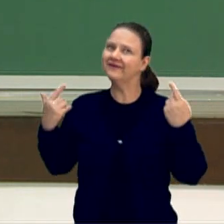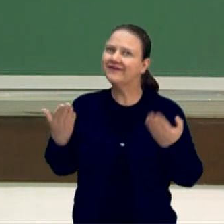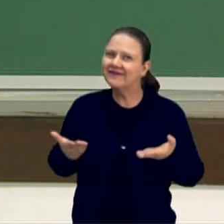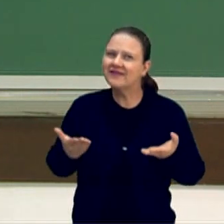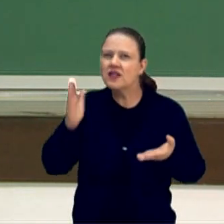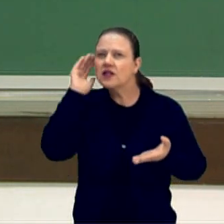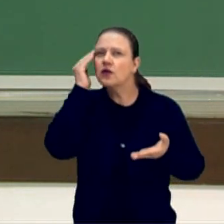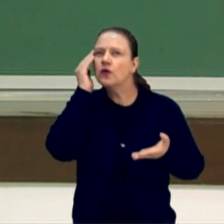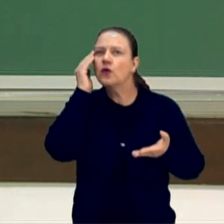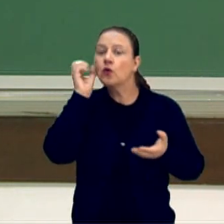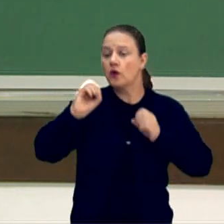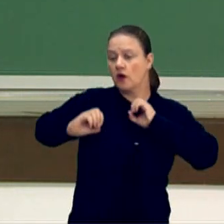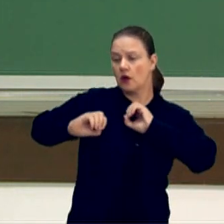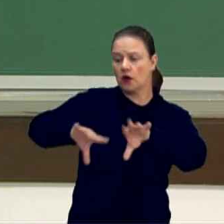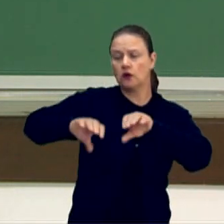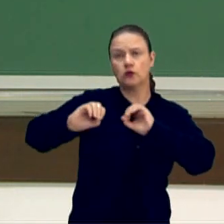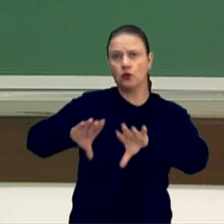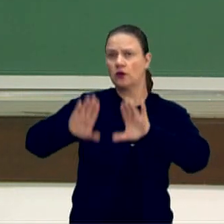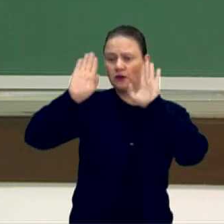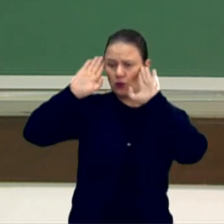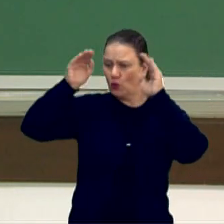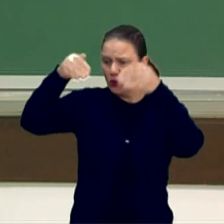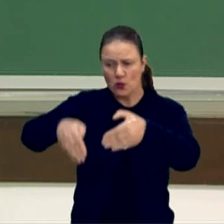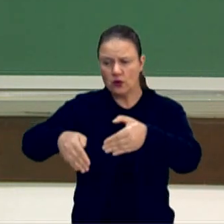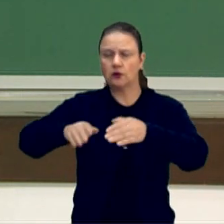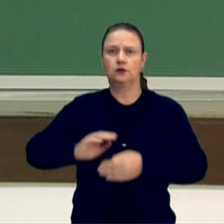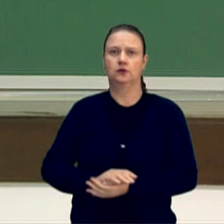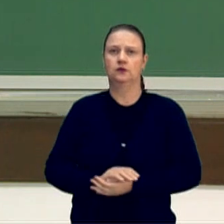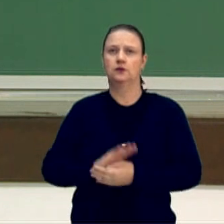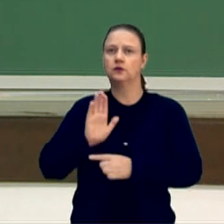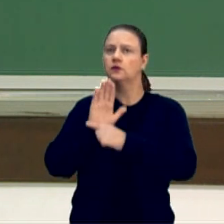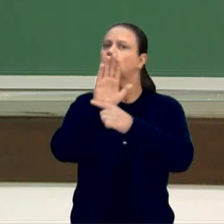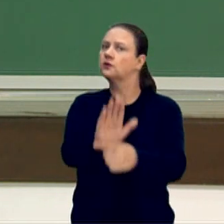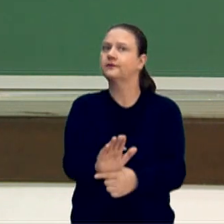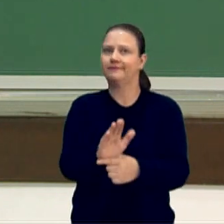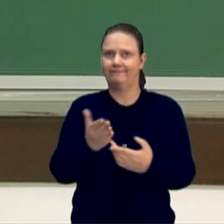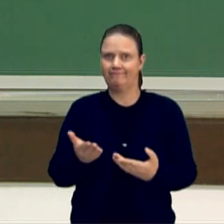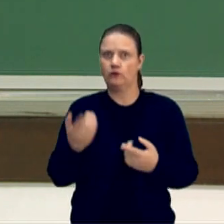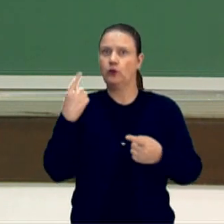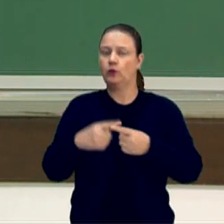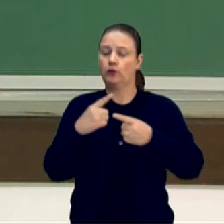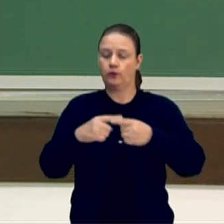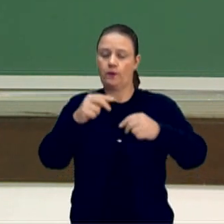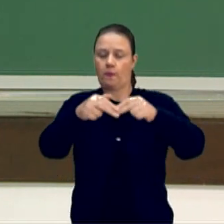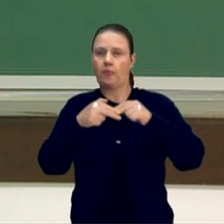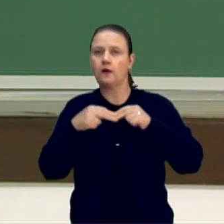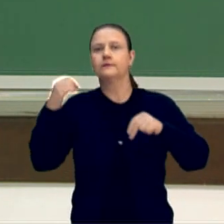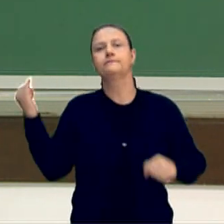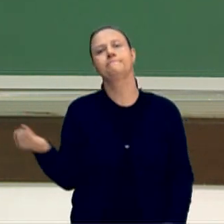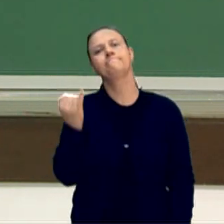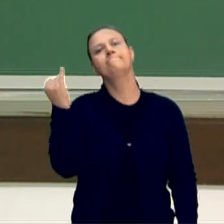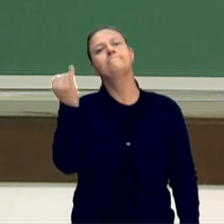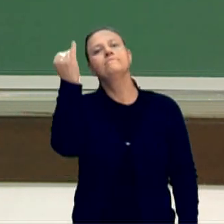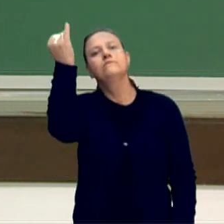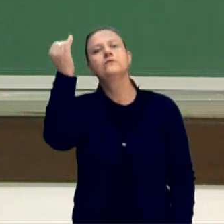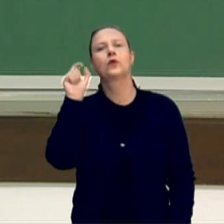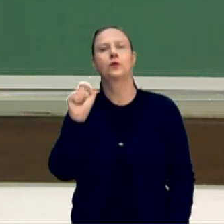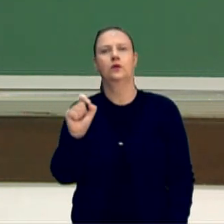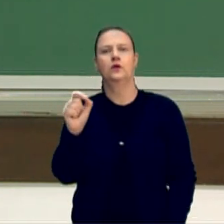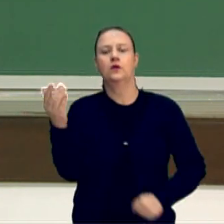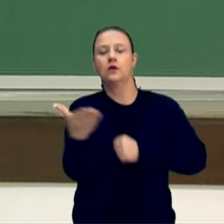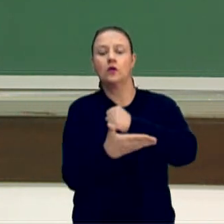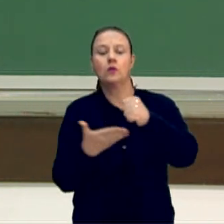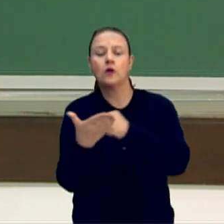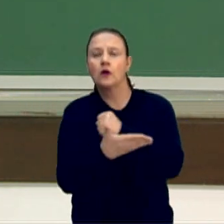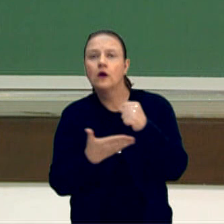vendo? Isso é só a educação que vai te fornecer, ok? Por isso que é tão importante. Qual é a base de sair